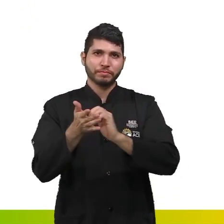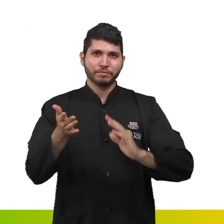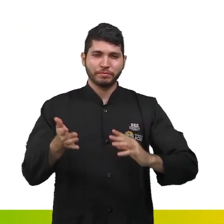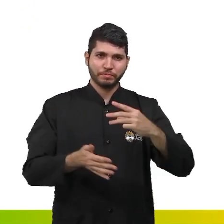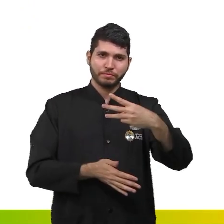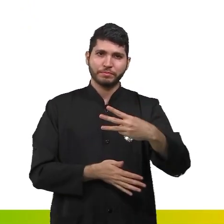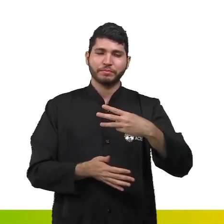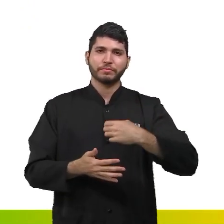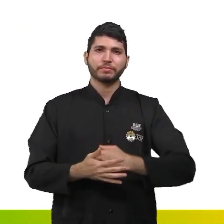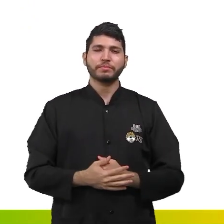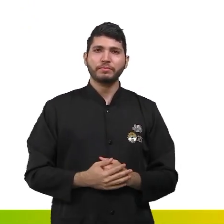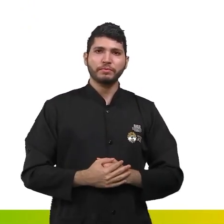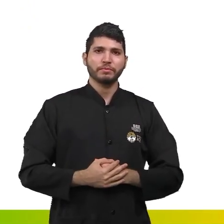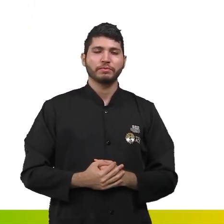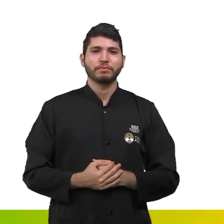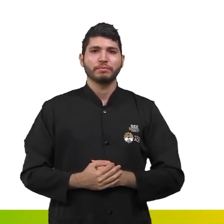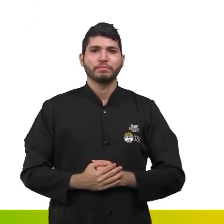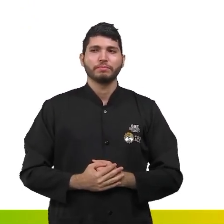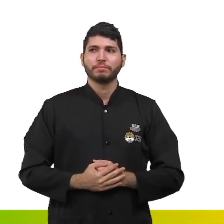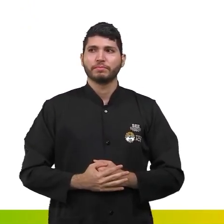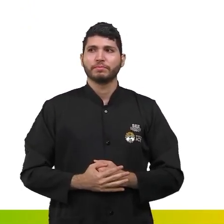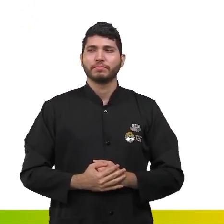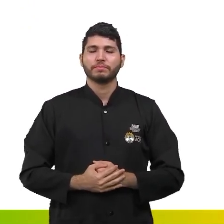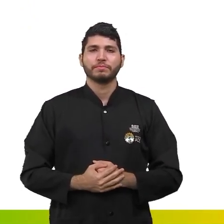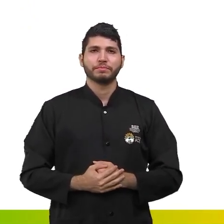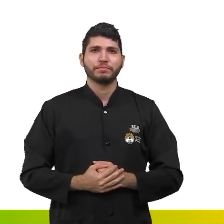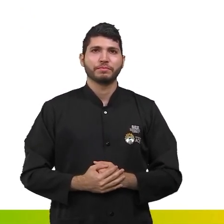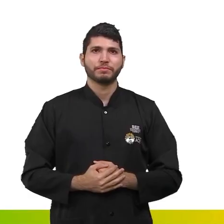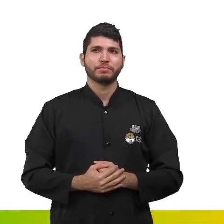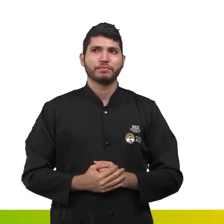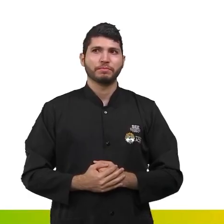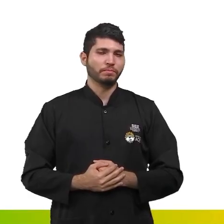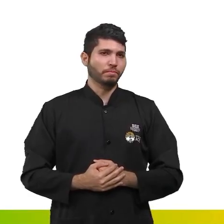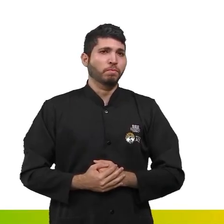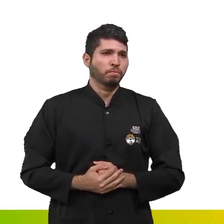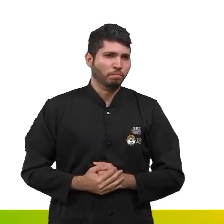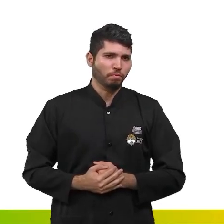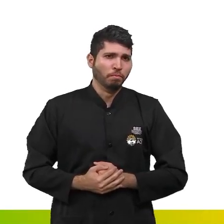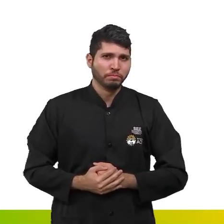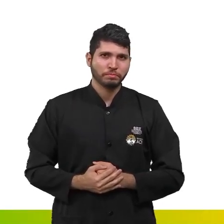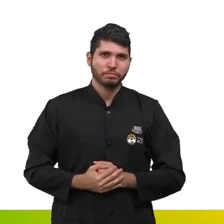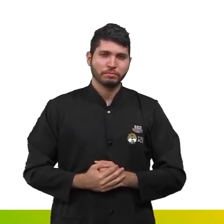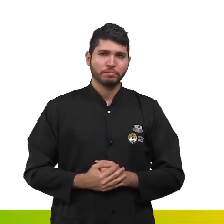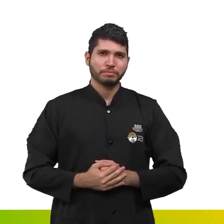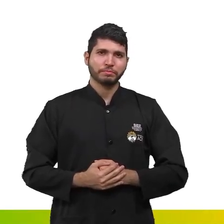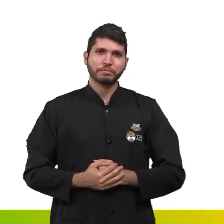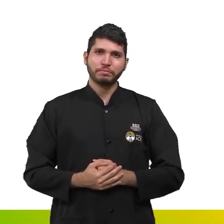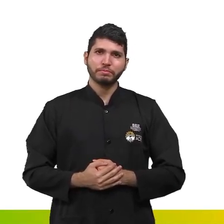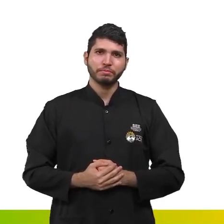link. Vamos avançar para o segundo link. Abrir aí.